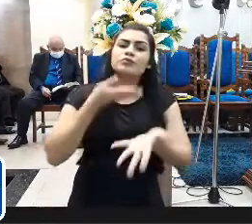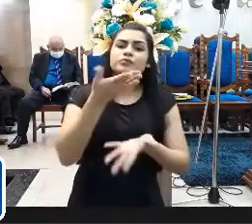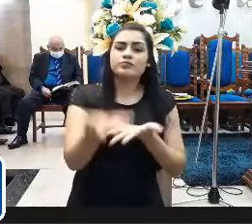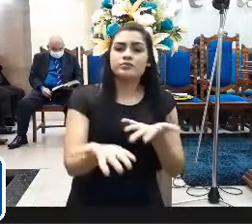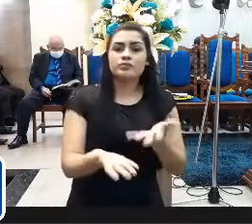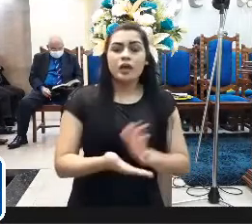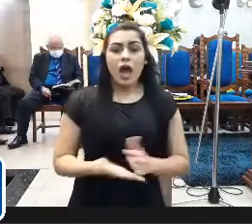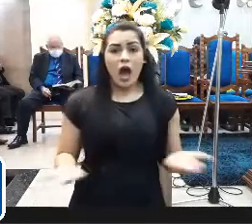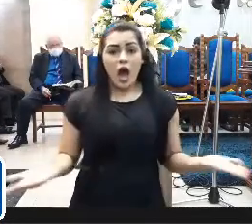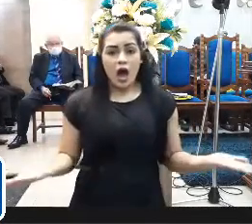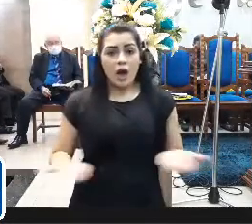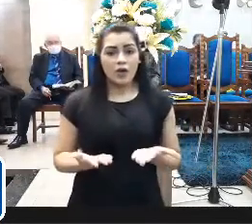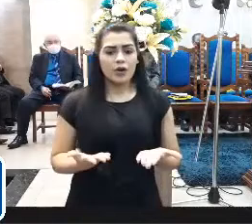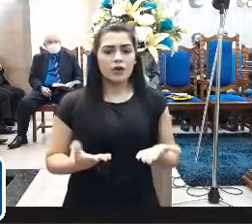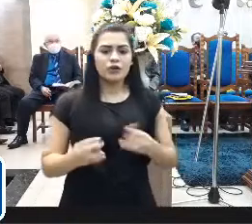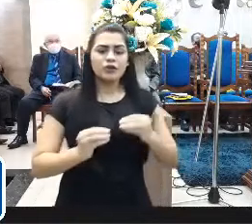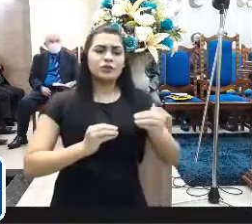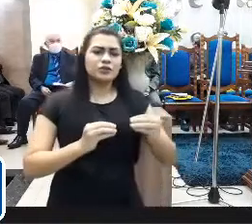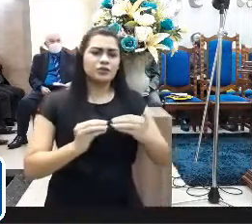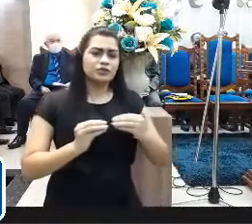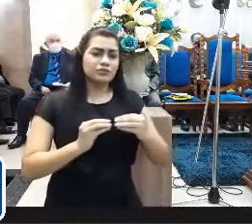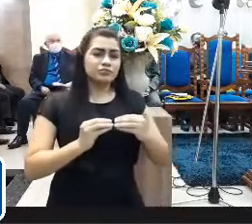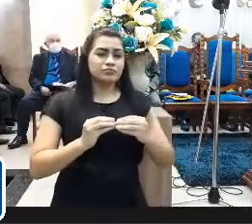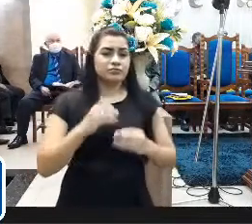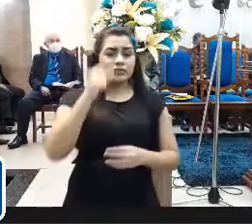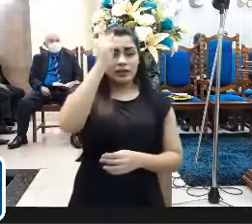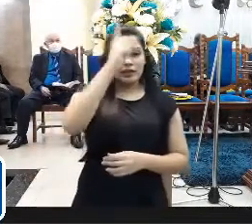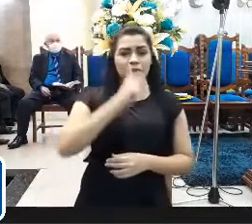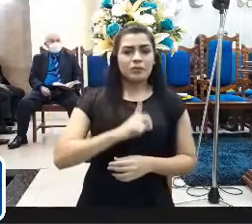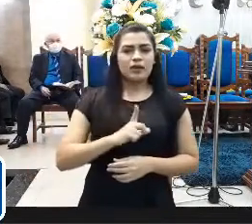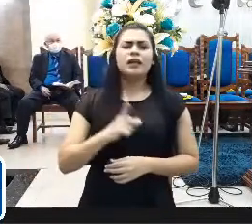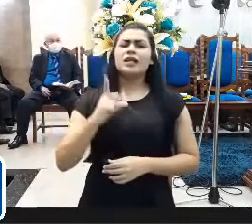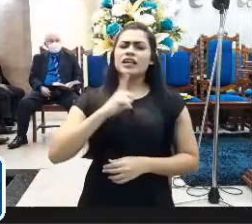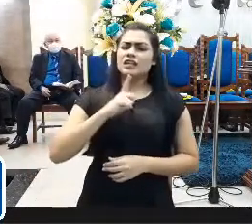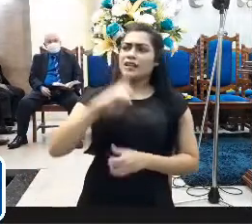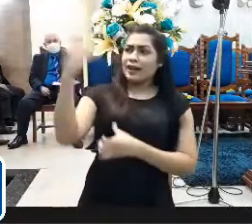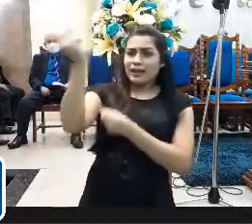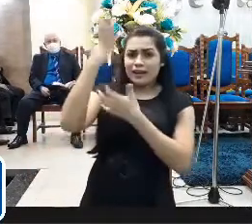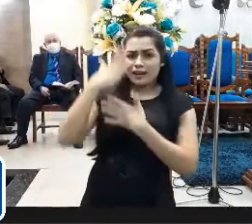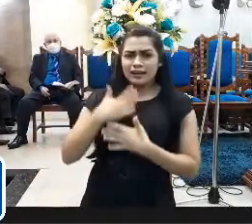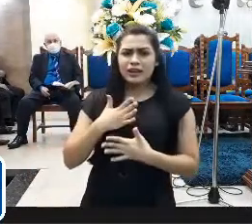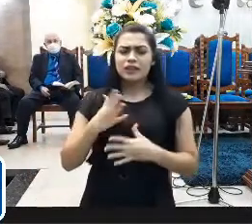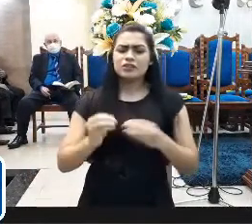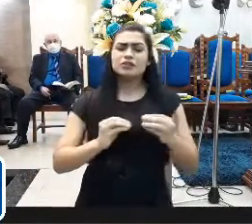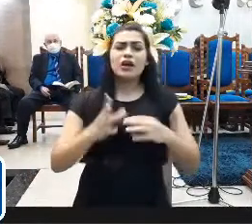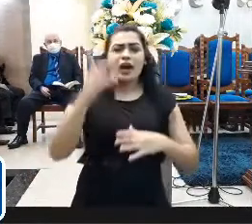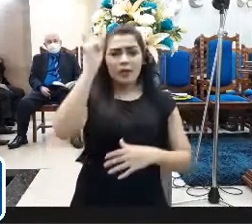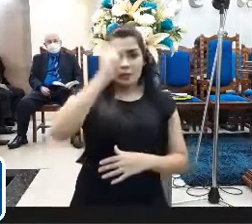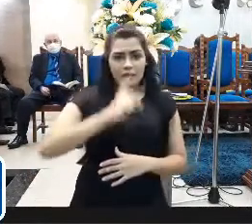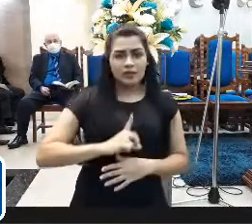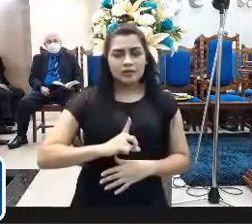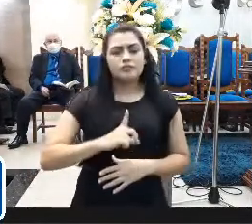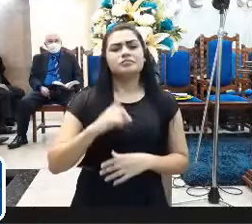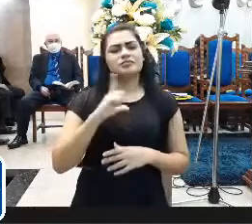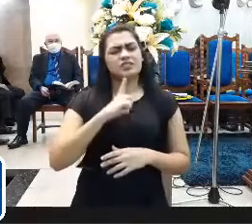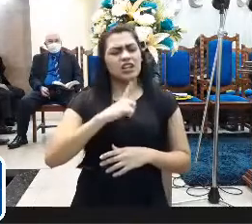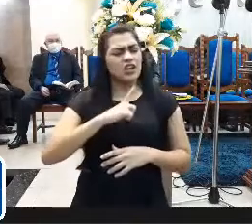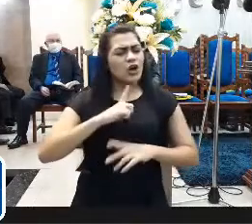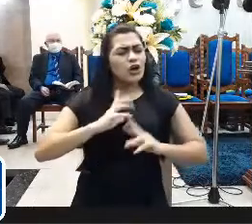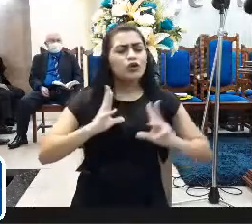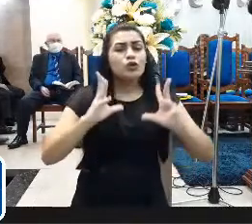Agora nós estamos na fase amarela. Tem graça amarela? Também tem. Tem graça para a fase amarela ou não tem, irmão? Tem para toda a